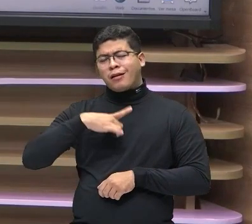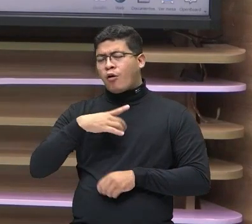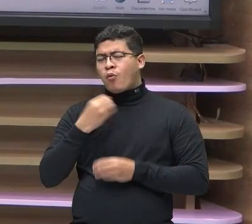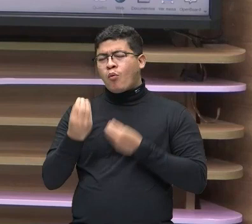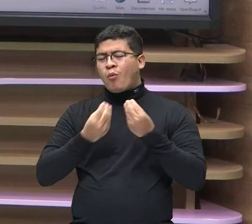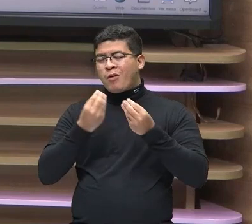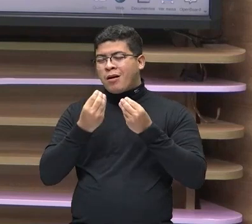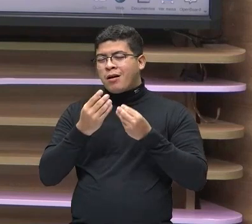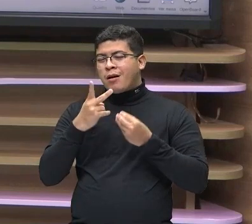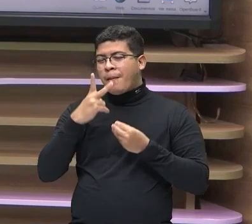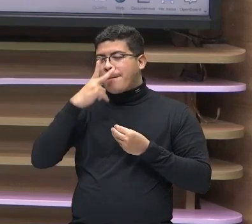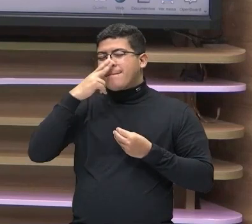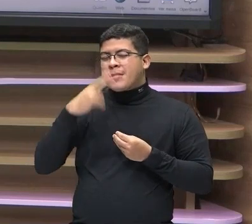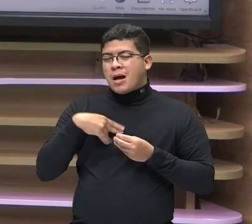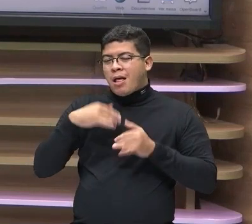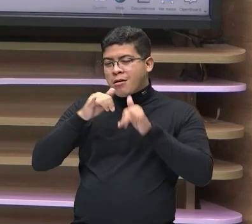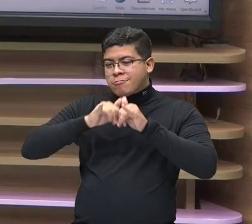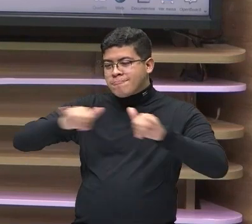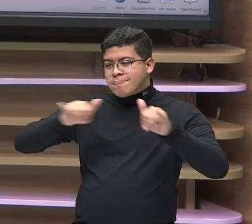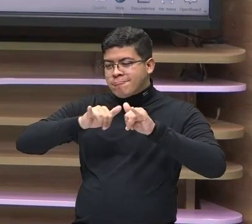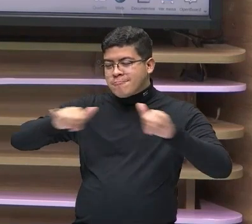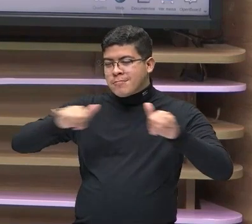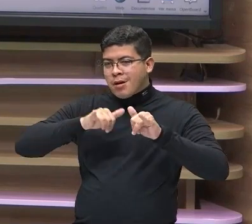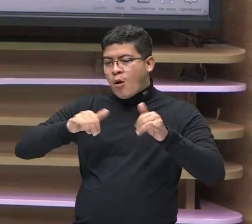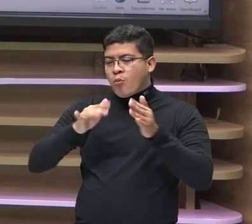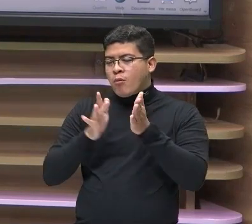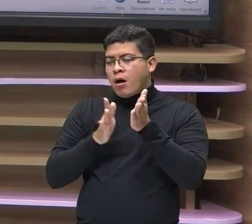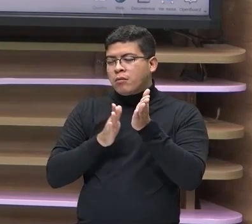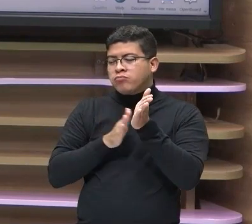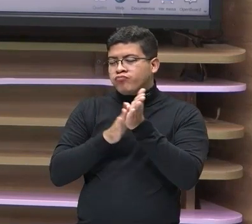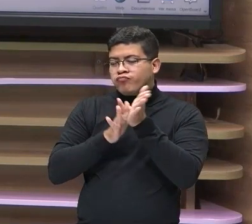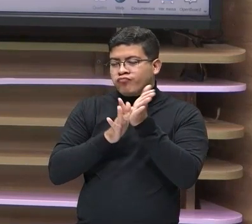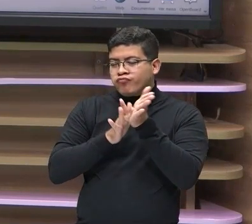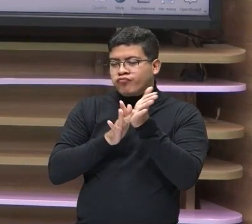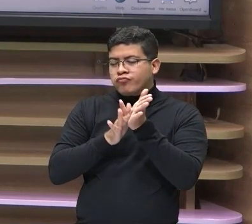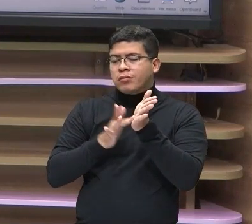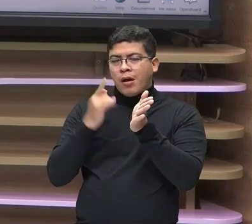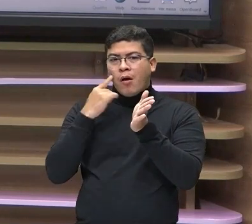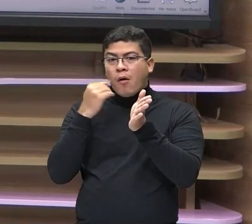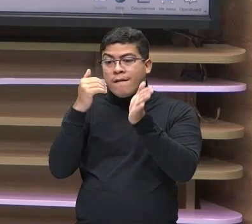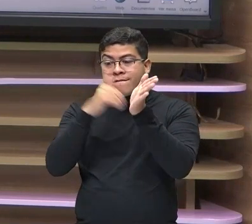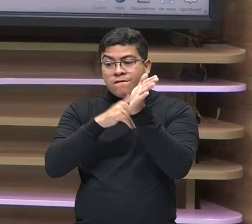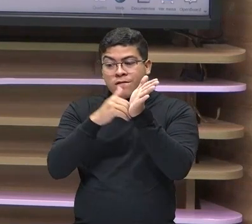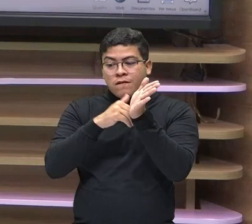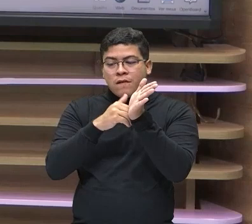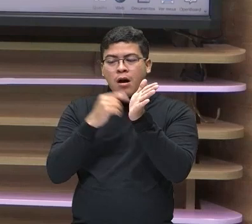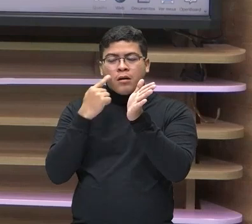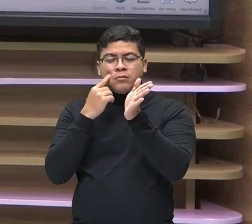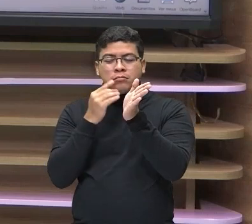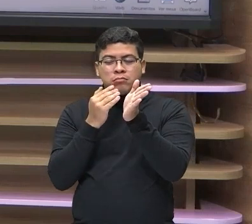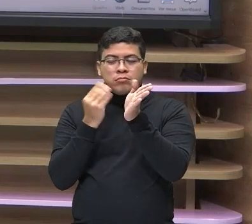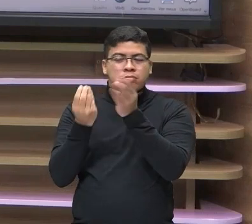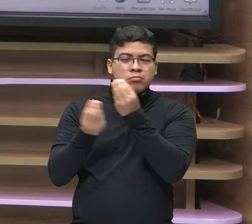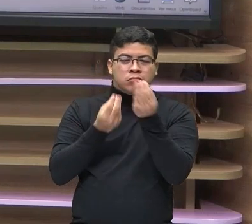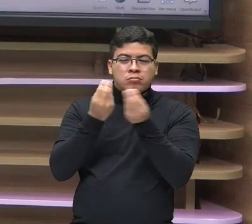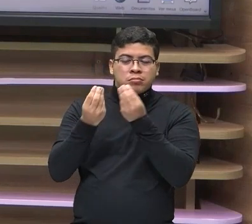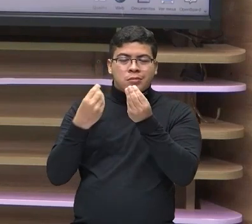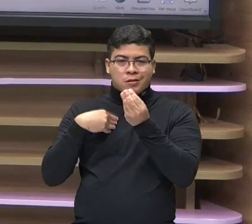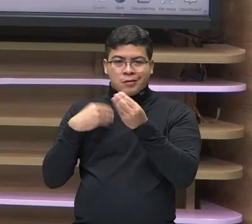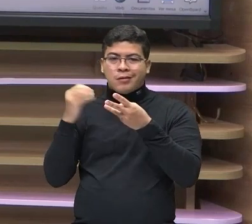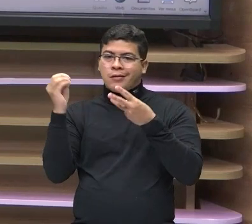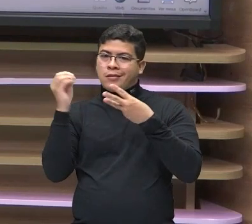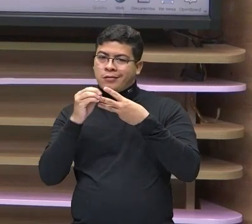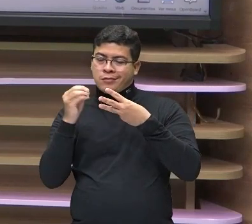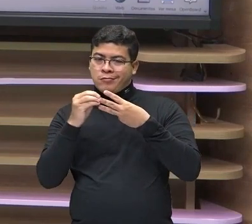nome diz. Né? Ele vai levar ali um código, uma mensagem para o meu sistema imunológico criar mecanismos de defesa, tá bom?